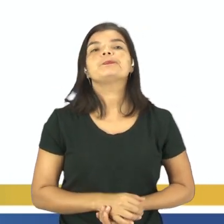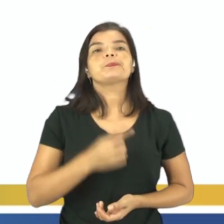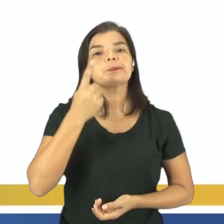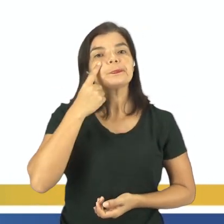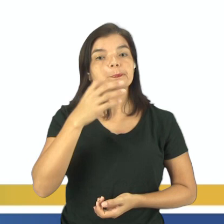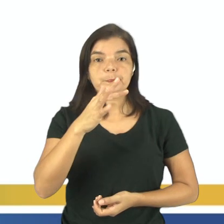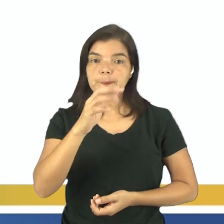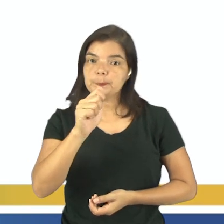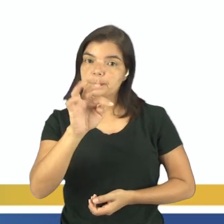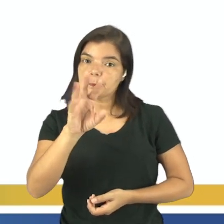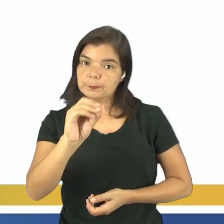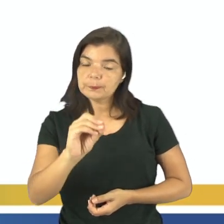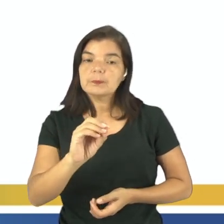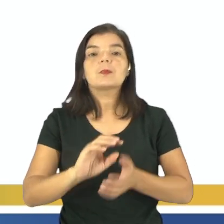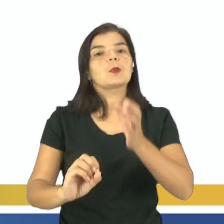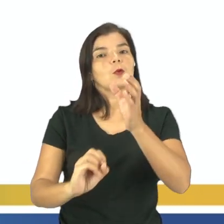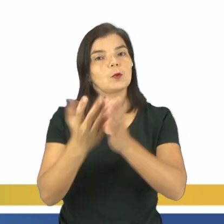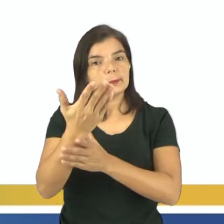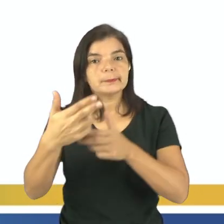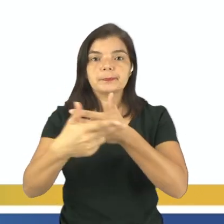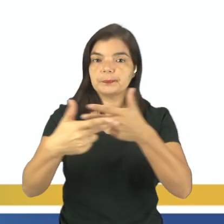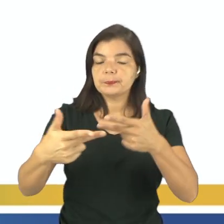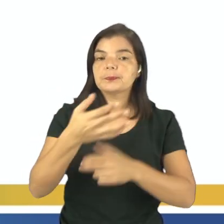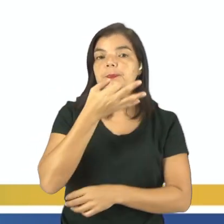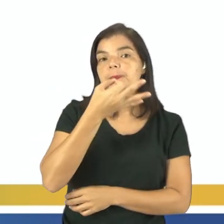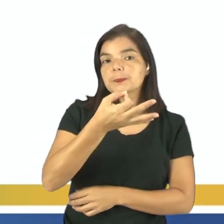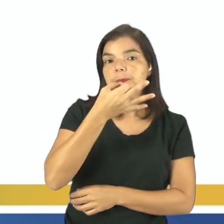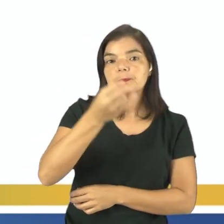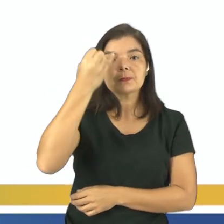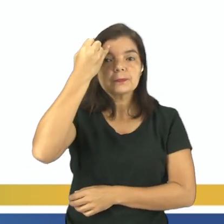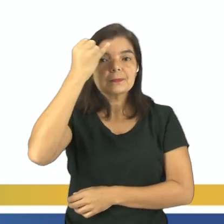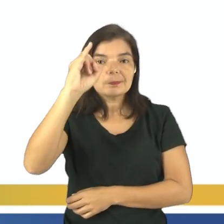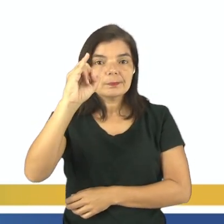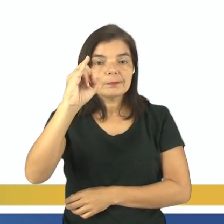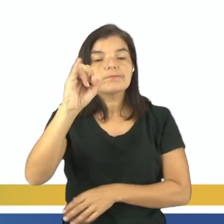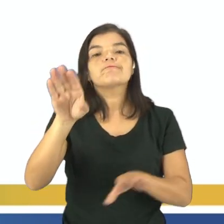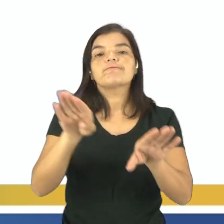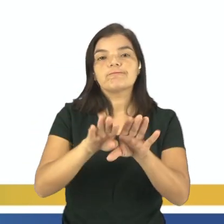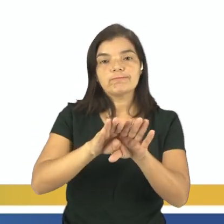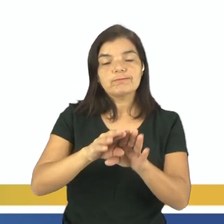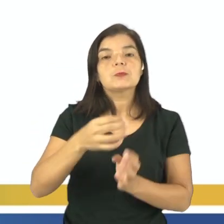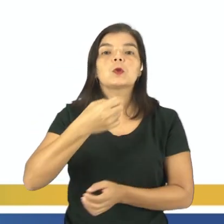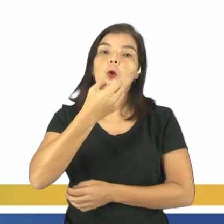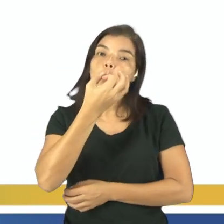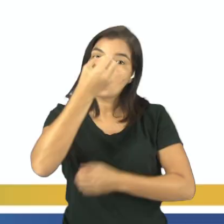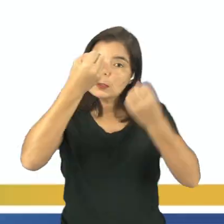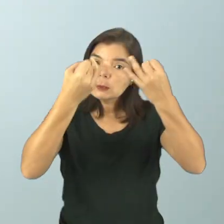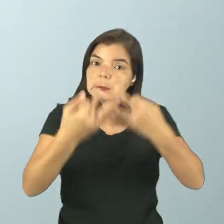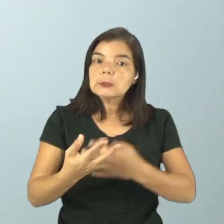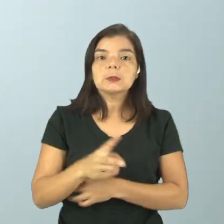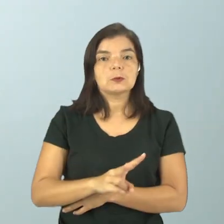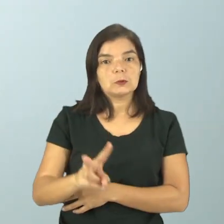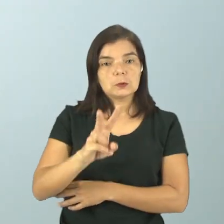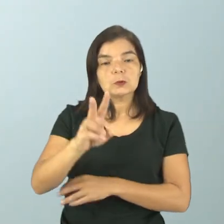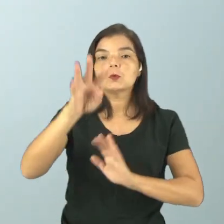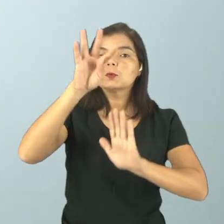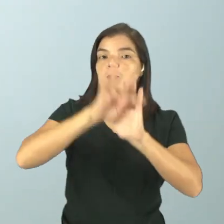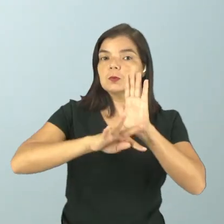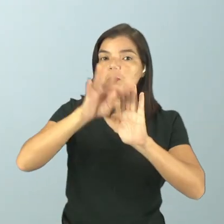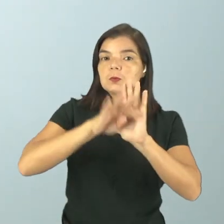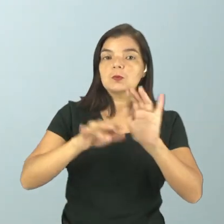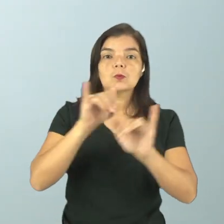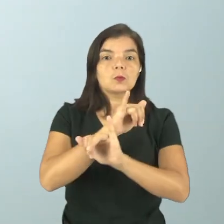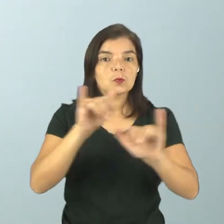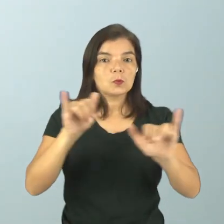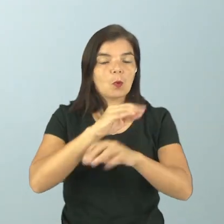O fato, informação, acontecimento, opinião, ideia, juízo de valor, tá bom? Nos textos, essas informações